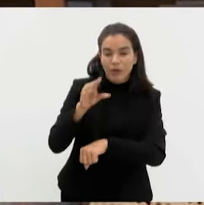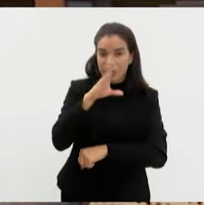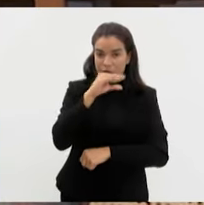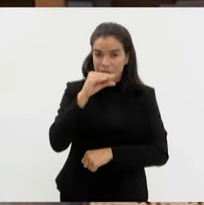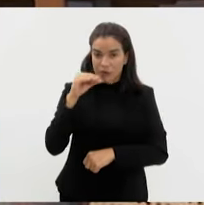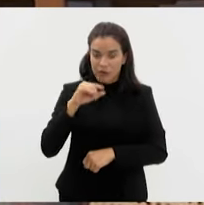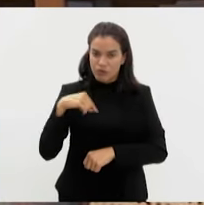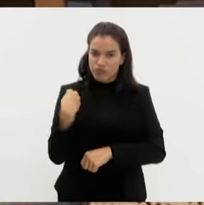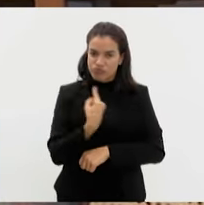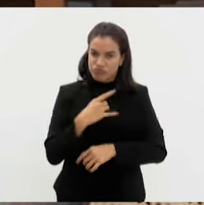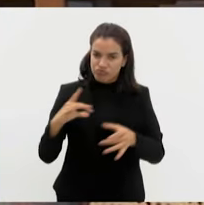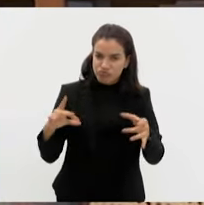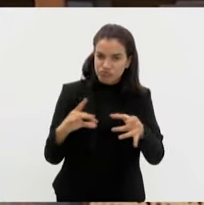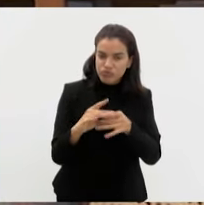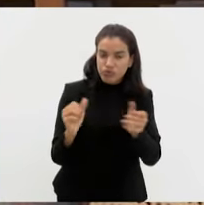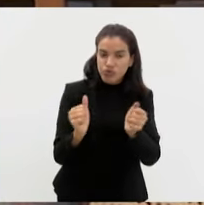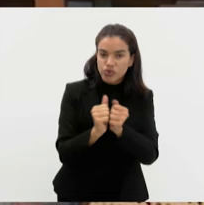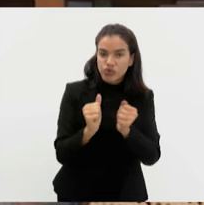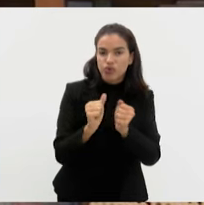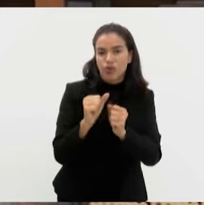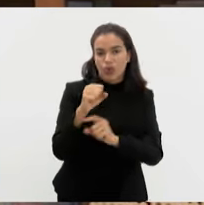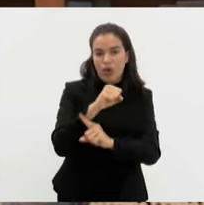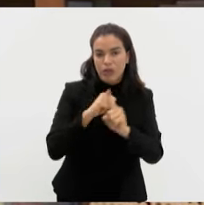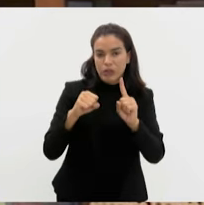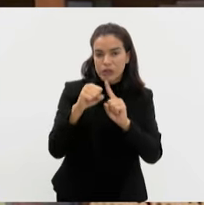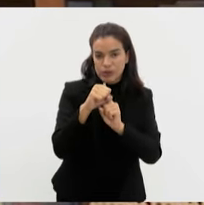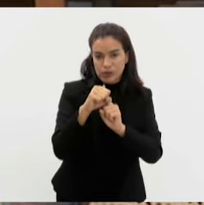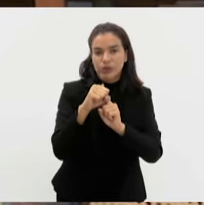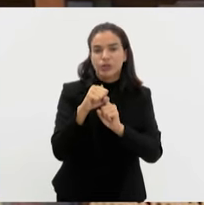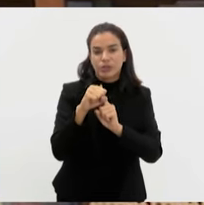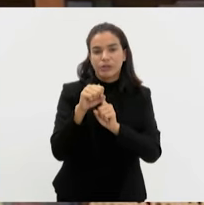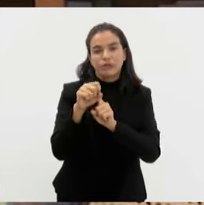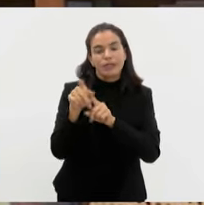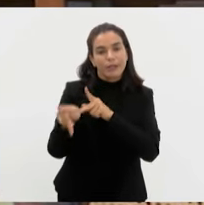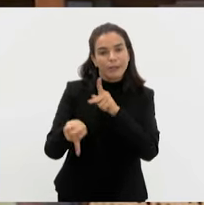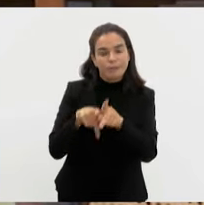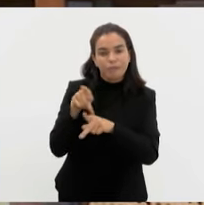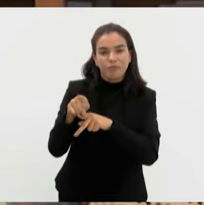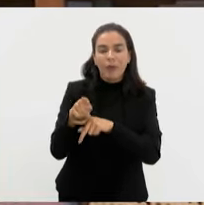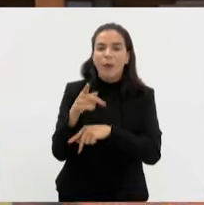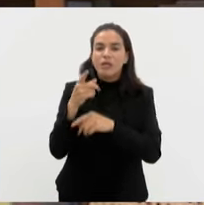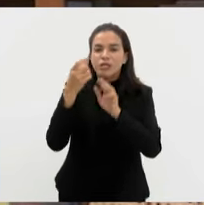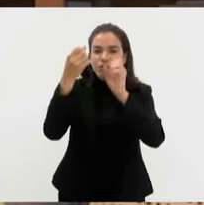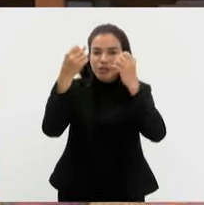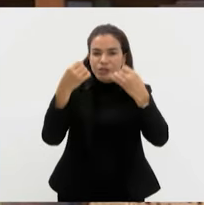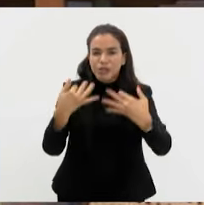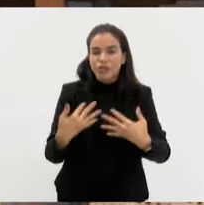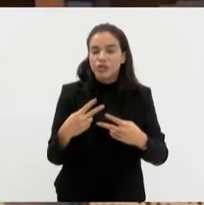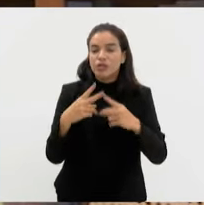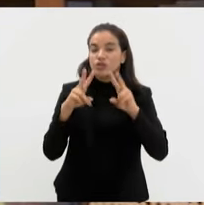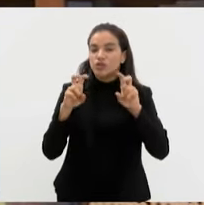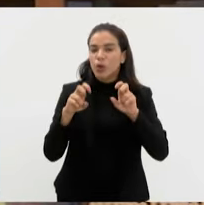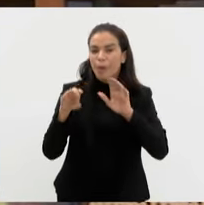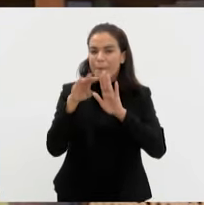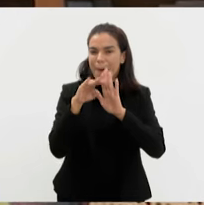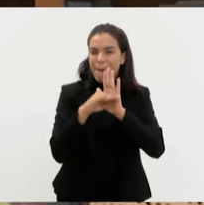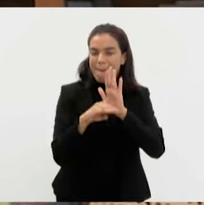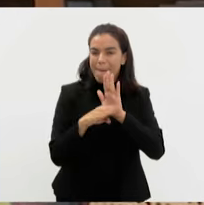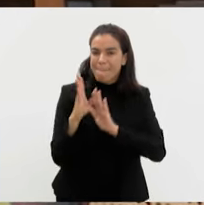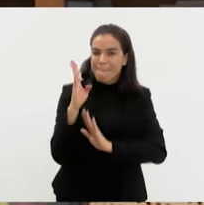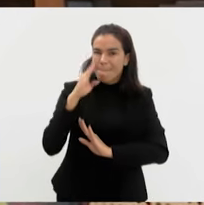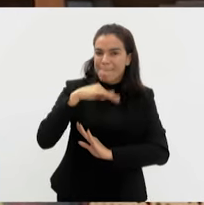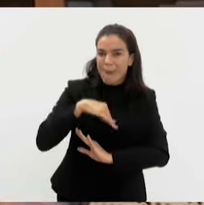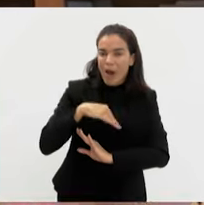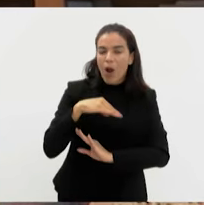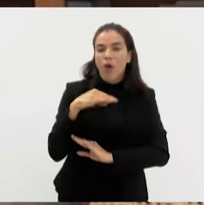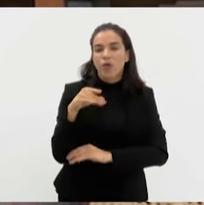unidos junto à sociedade civil no sentido de esclarecer os malefícios de todos os dispositivos de tabaco